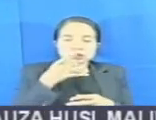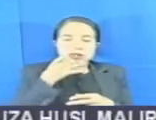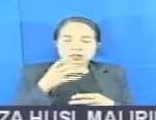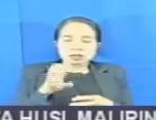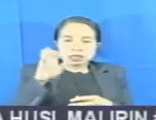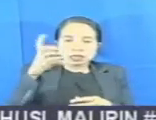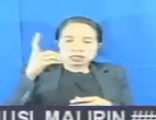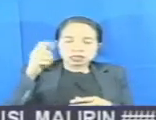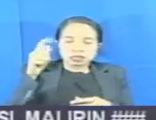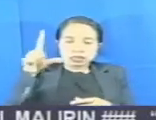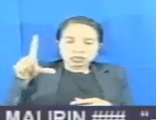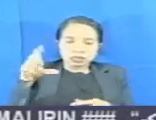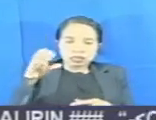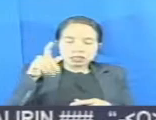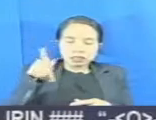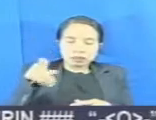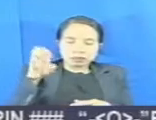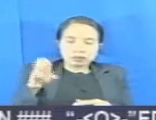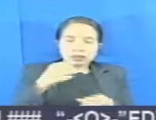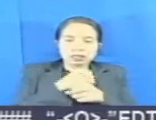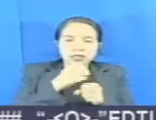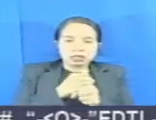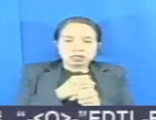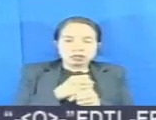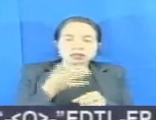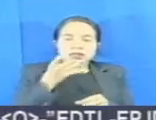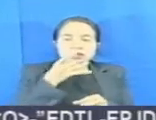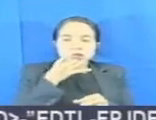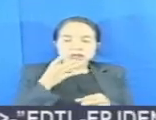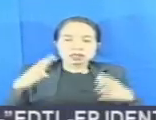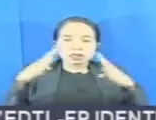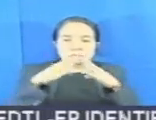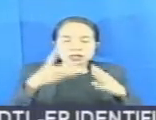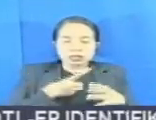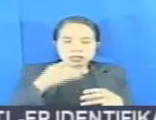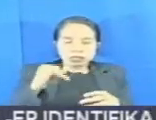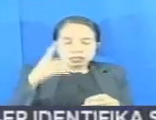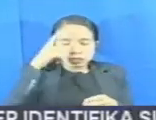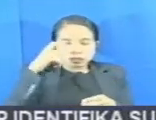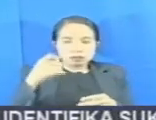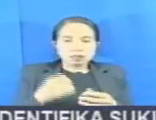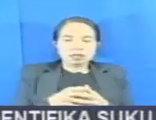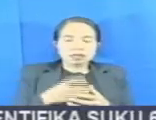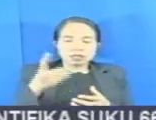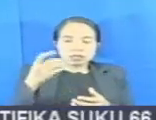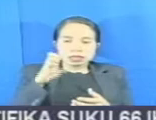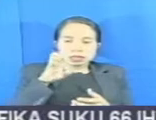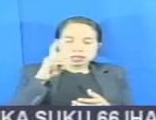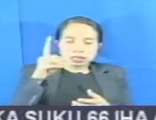LTLP se halo inspeção rotina da linha eletricidade e a capital dele. Da maneira que LP propõe